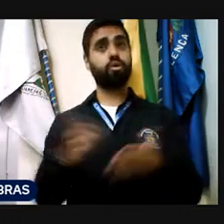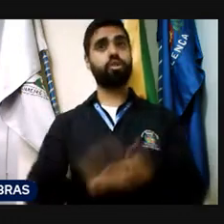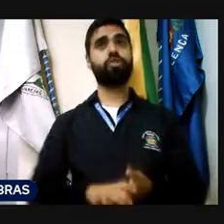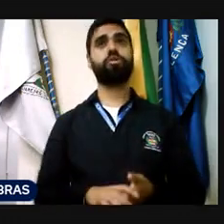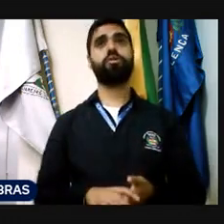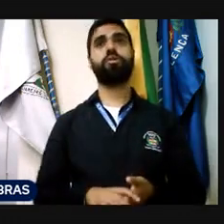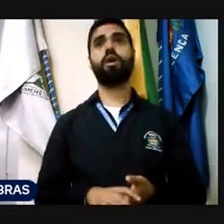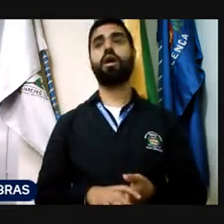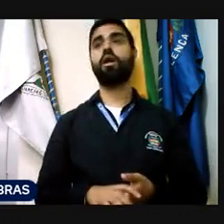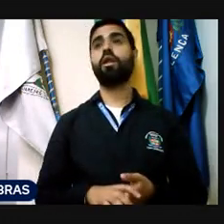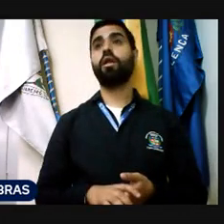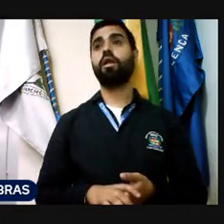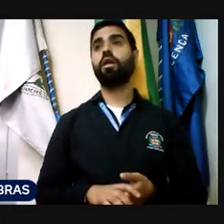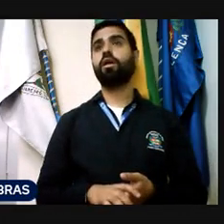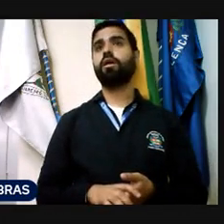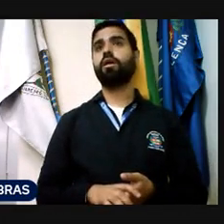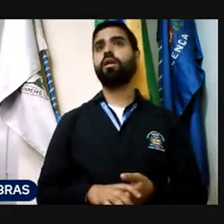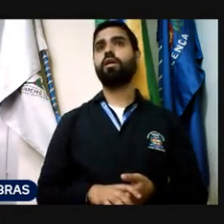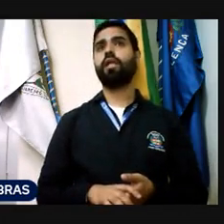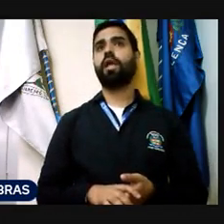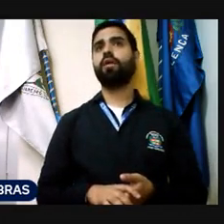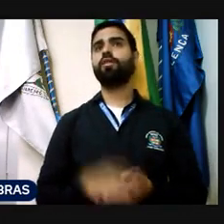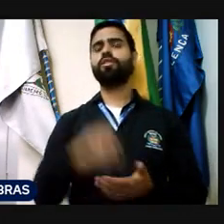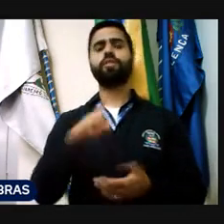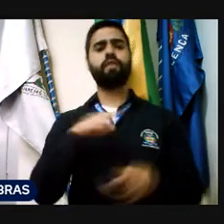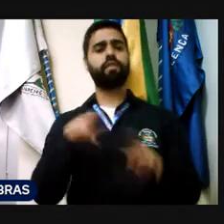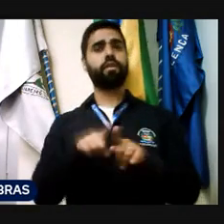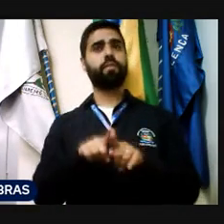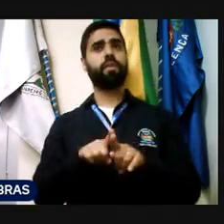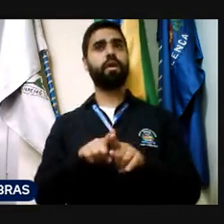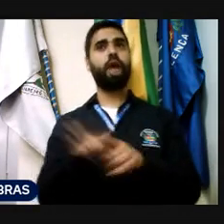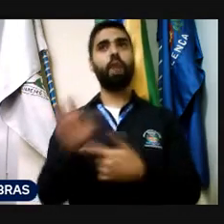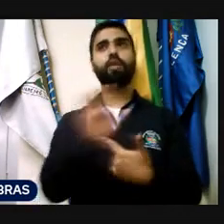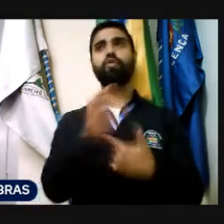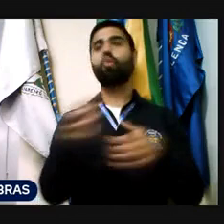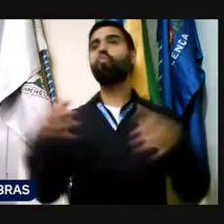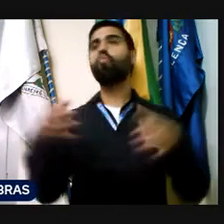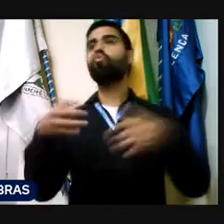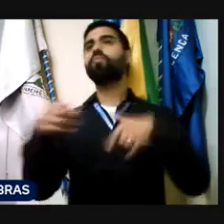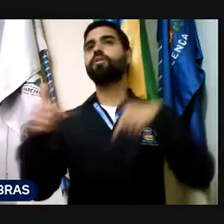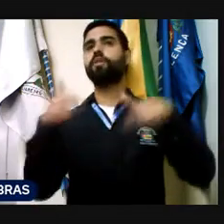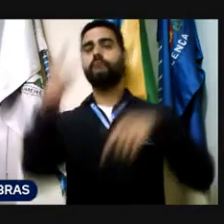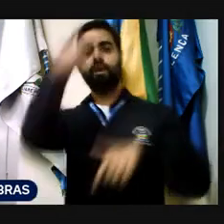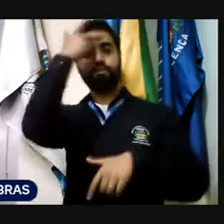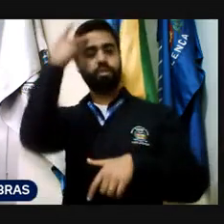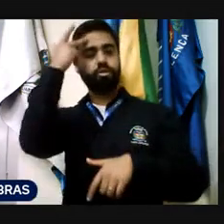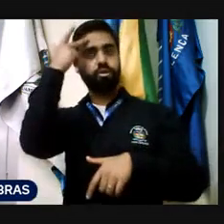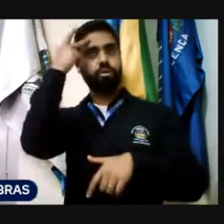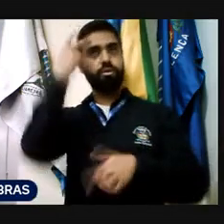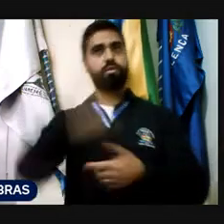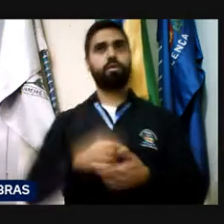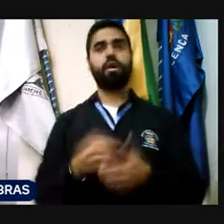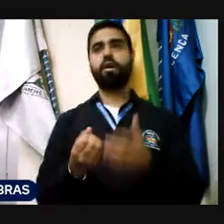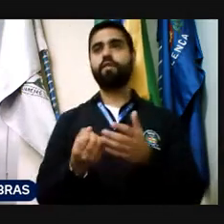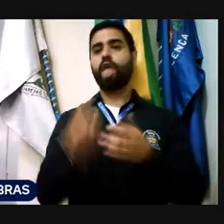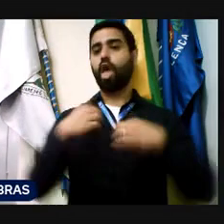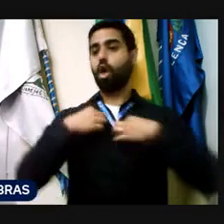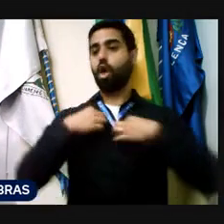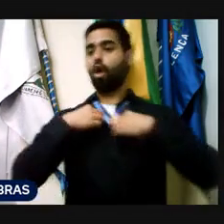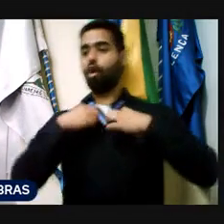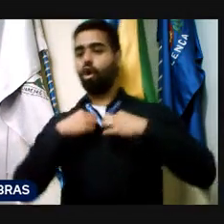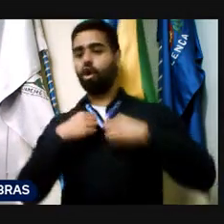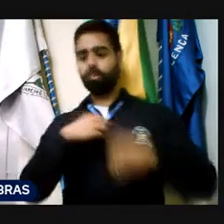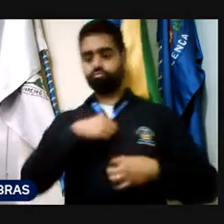aí às 16 horas, onde Vossa Excelência apresentou o grupo de trabalho aqui, as pessoas aqui, criou uniforme,